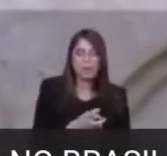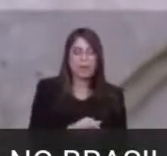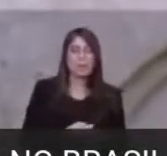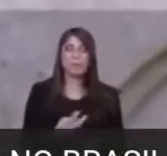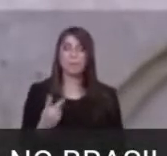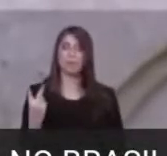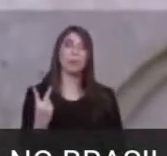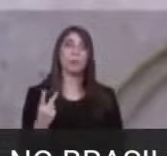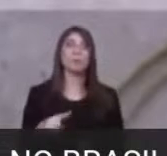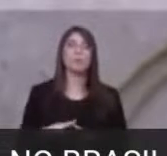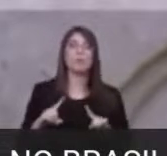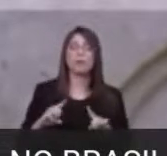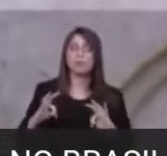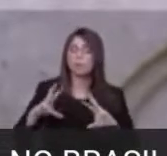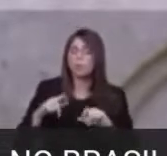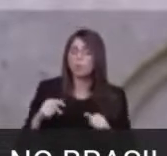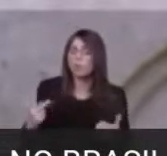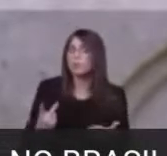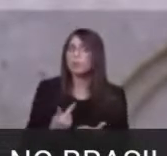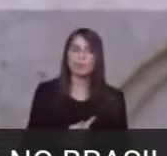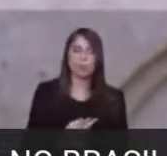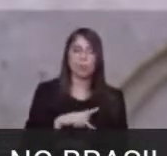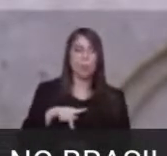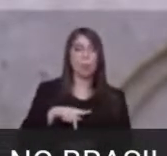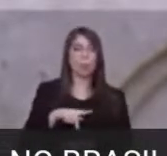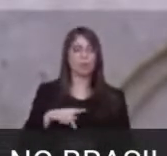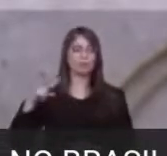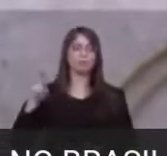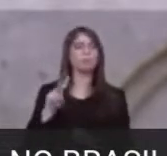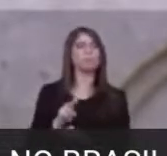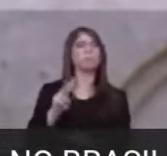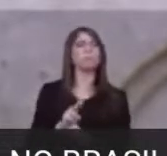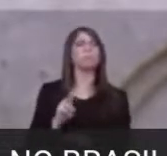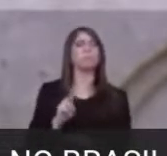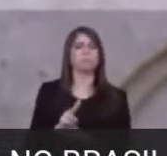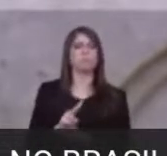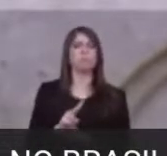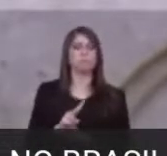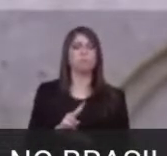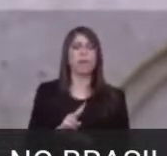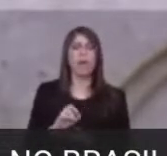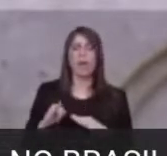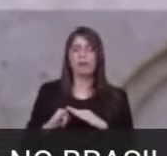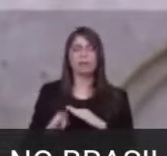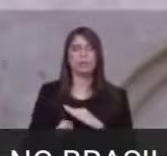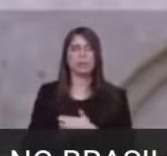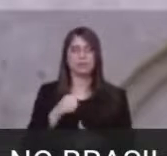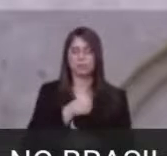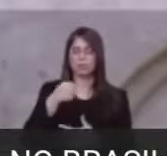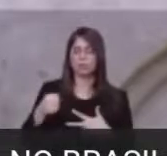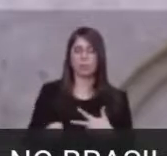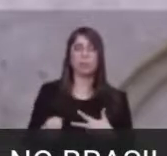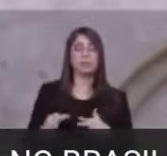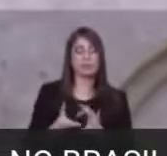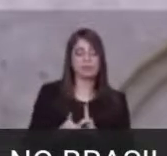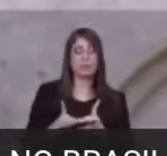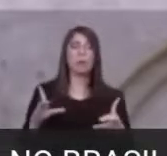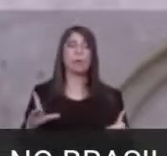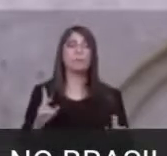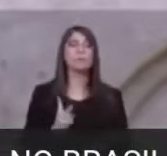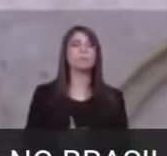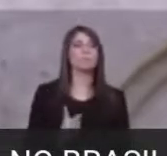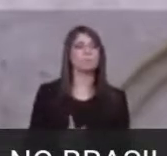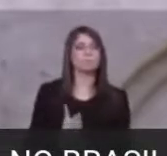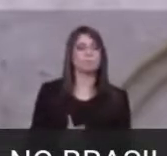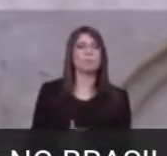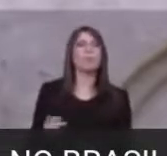2 impeachments. Apesar de tudo o que ocorreu, o país preservou a estabilidade institucional e a democracia. Vale